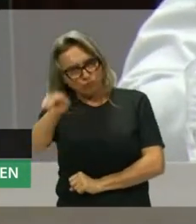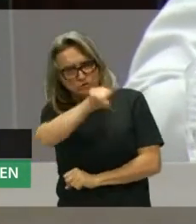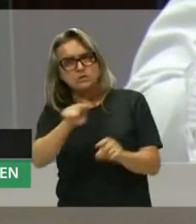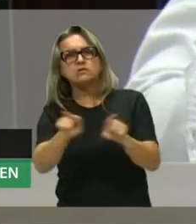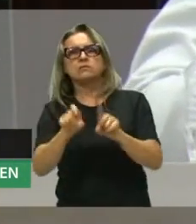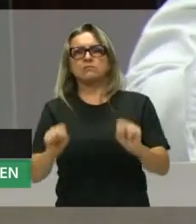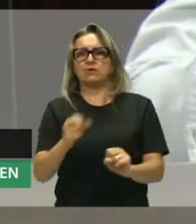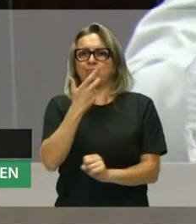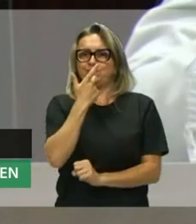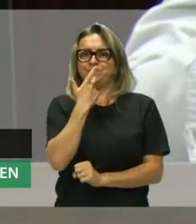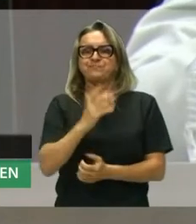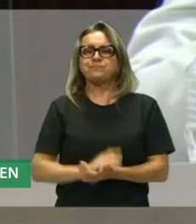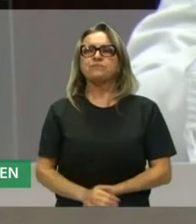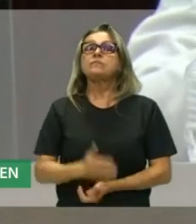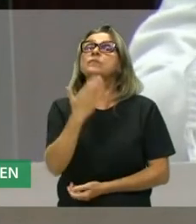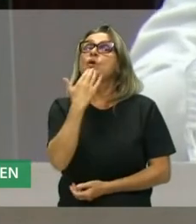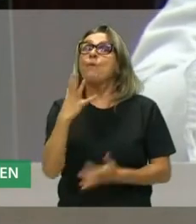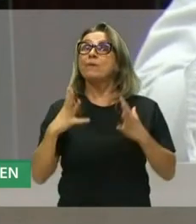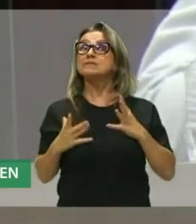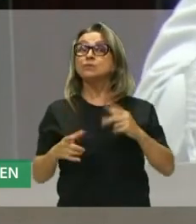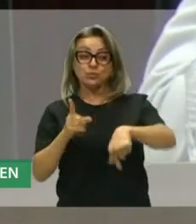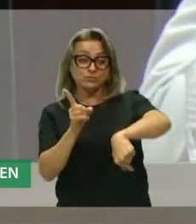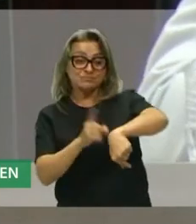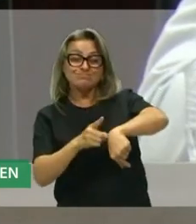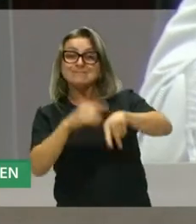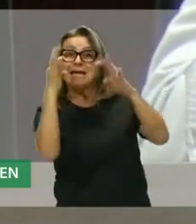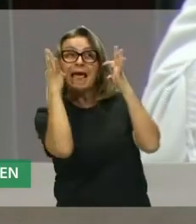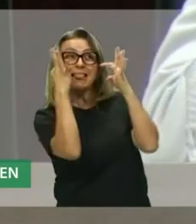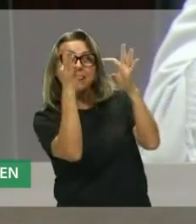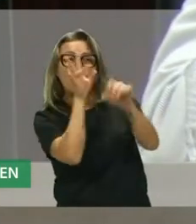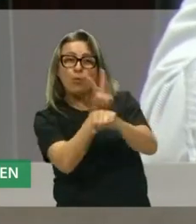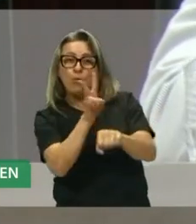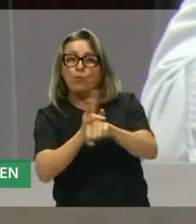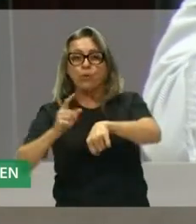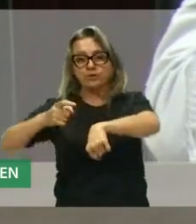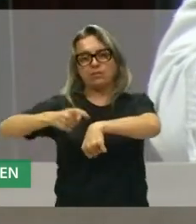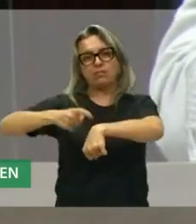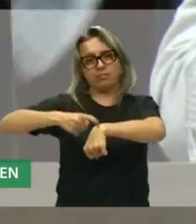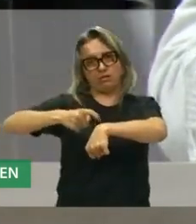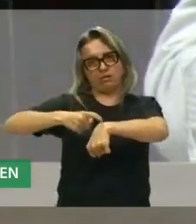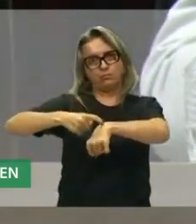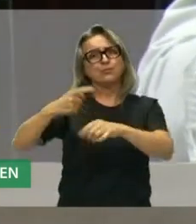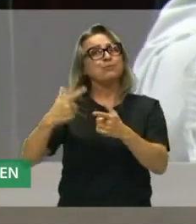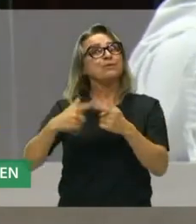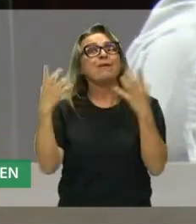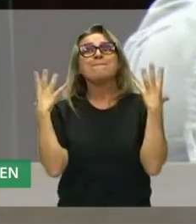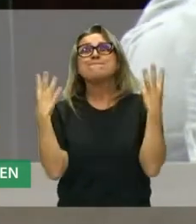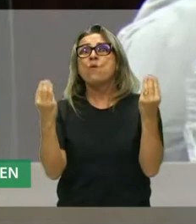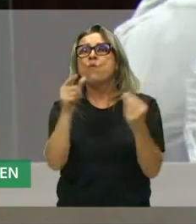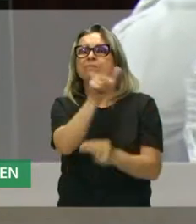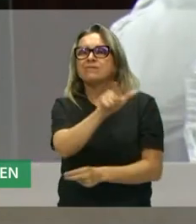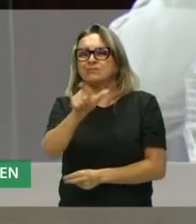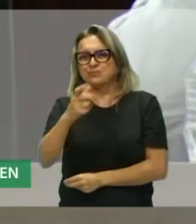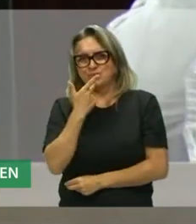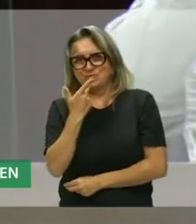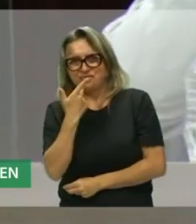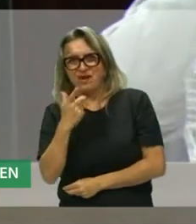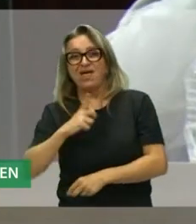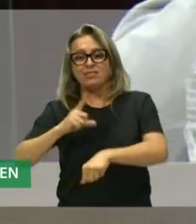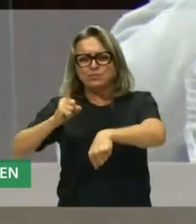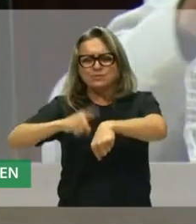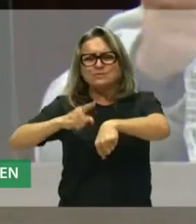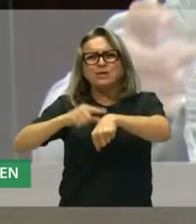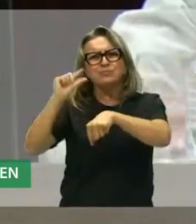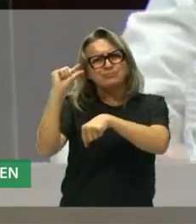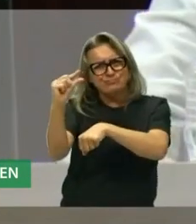todos que atentem para o nosso tempo, senhores vereadores, diretores. Nós temos muitos a ouvir e um tempo curto para cada